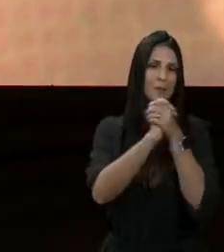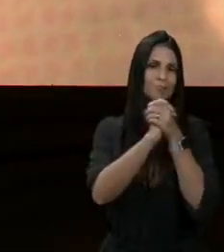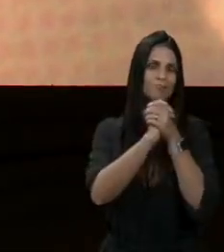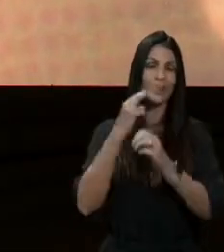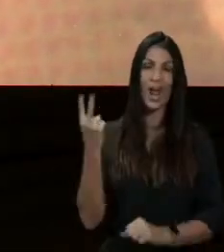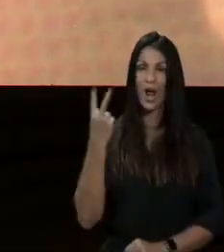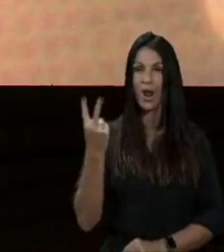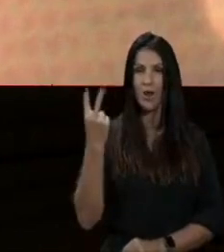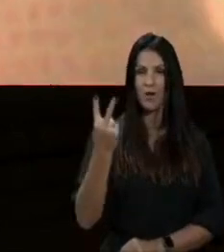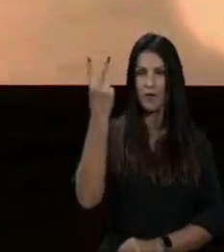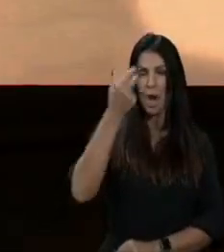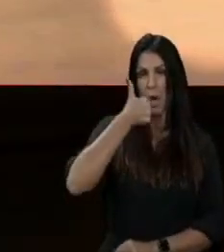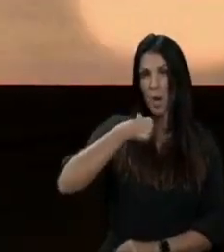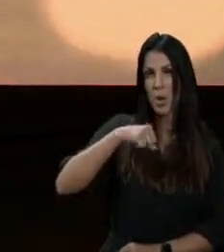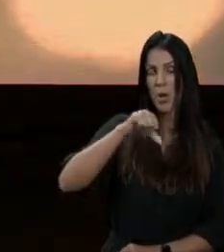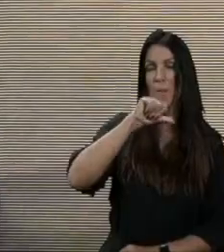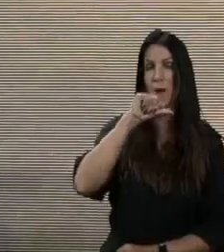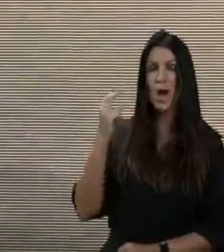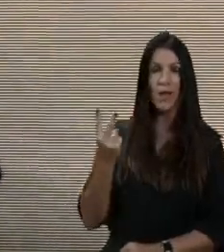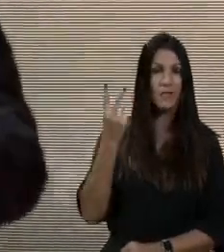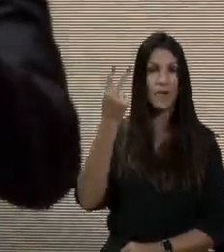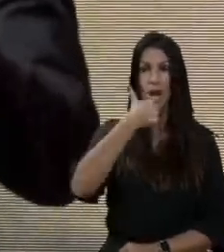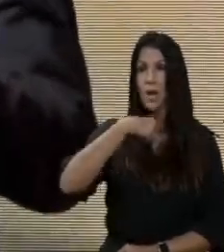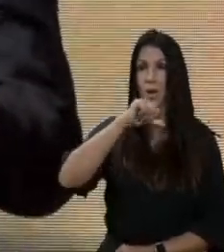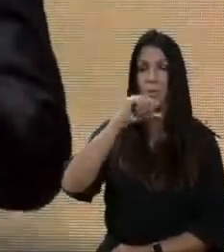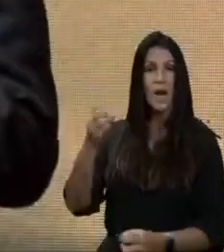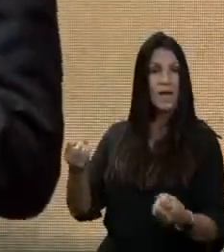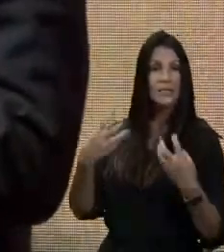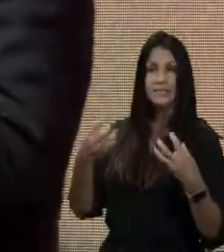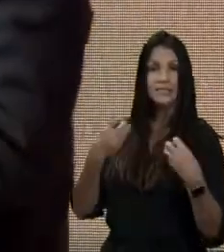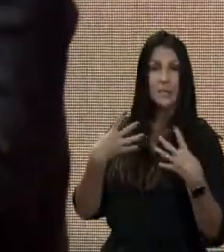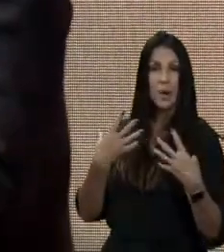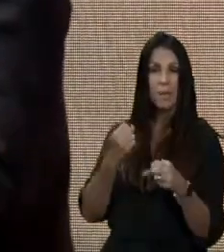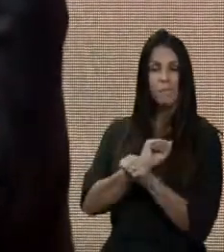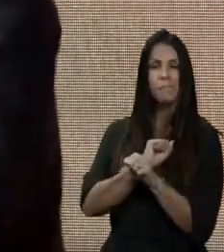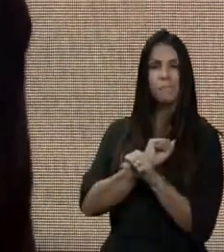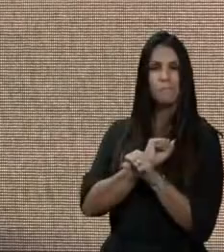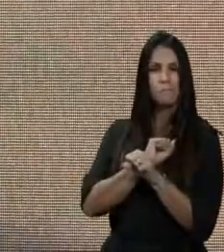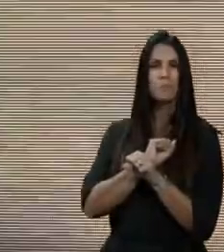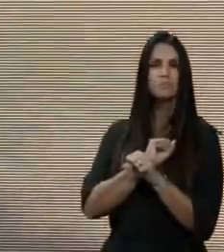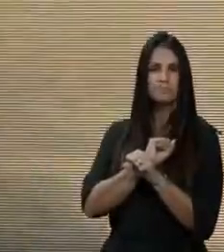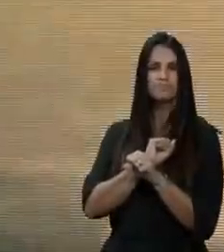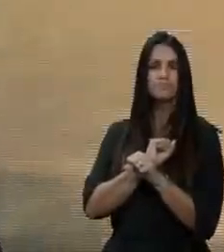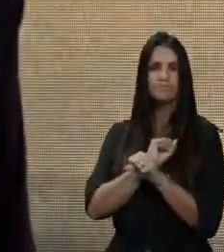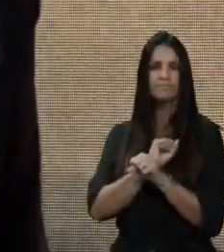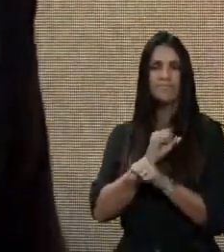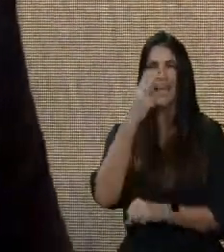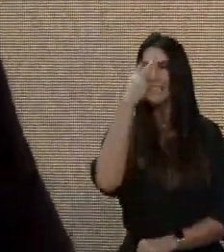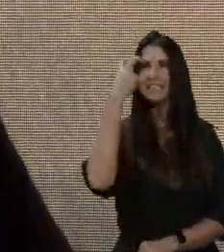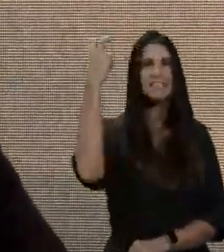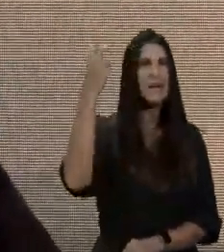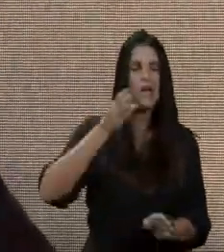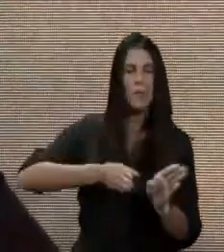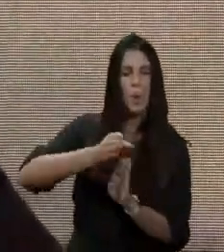ensinou e ficam paralisados os sábios conselhos que o nosso pai nos deu